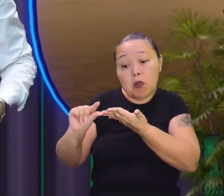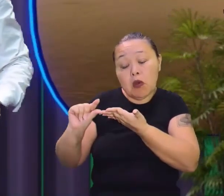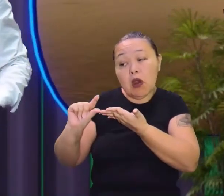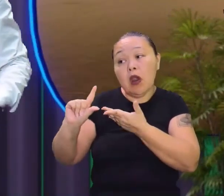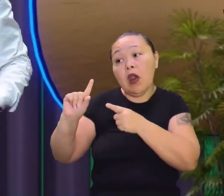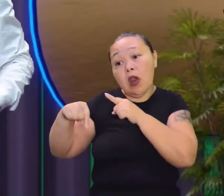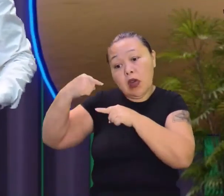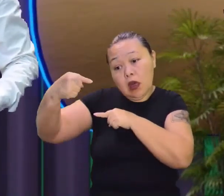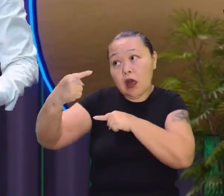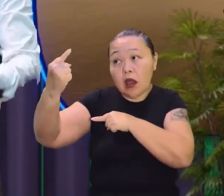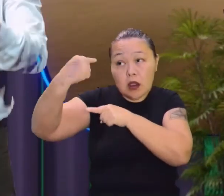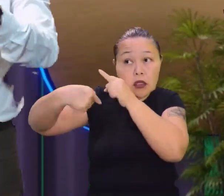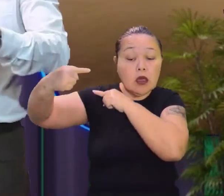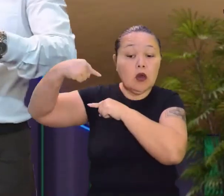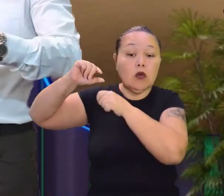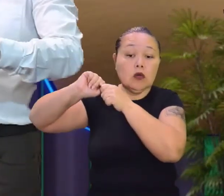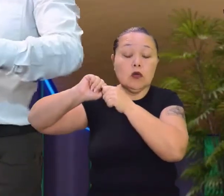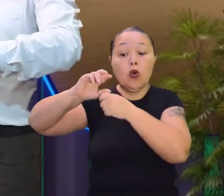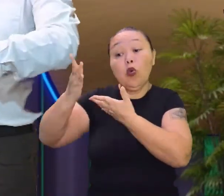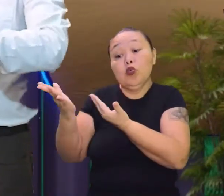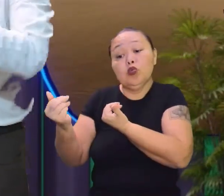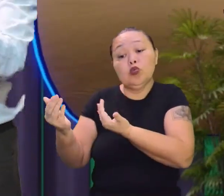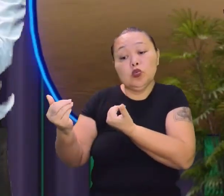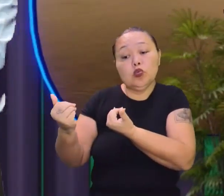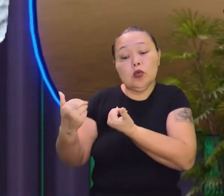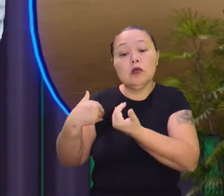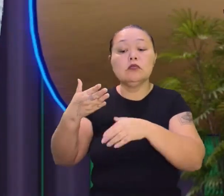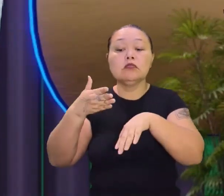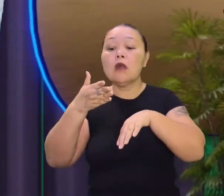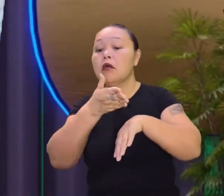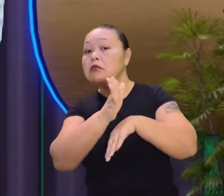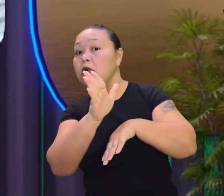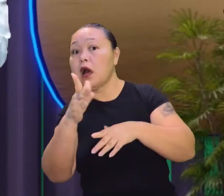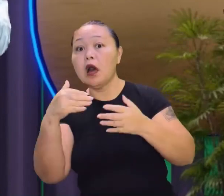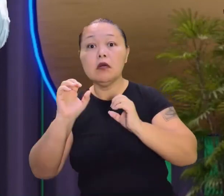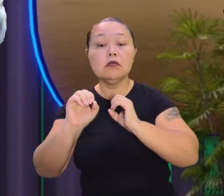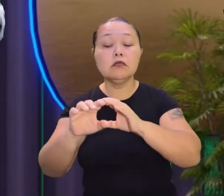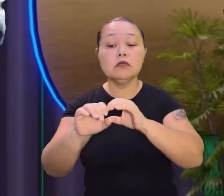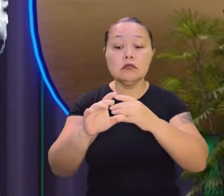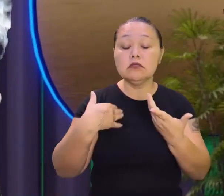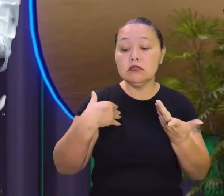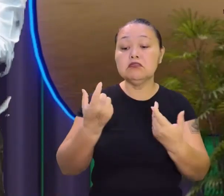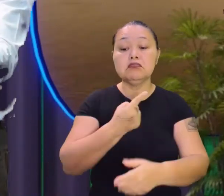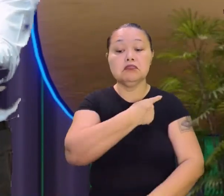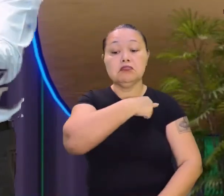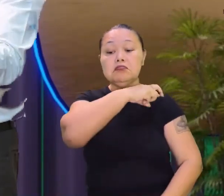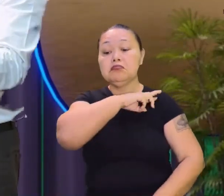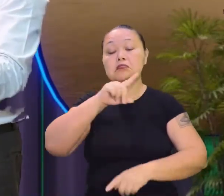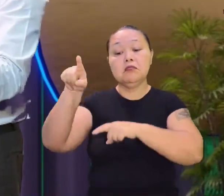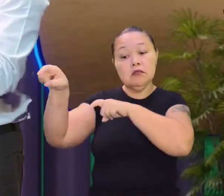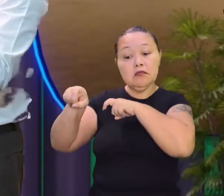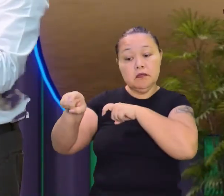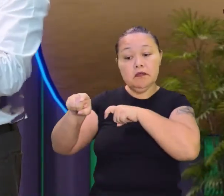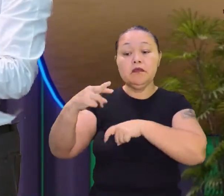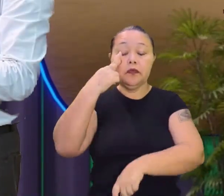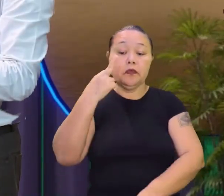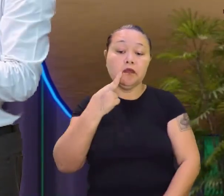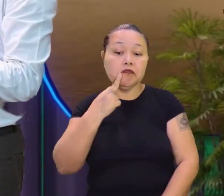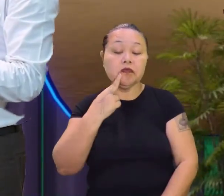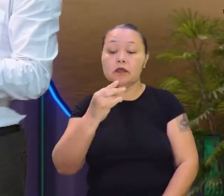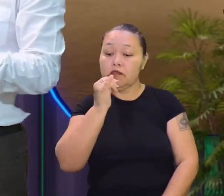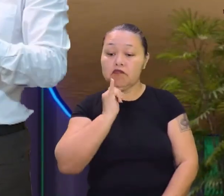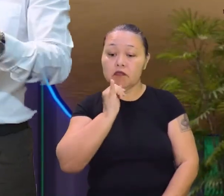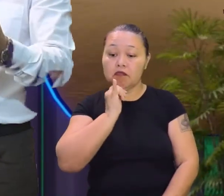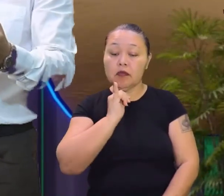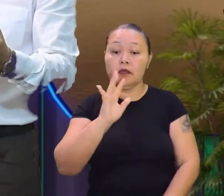tempo. Exato. É isso, hoje o jovem tem mais acesso à educação, inclusive com o ensino médio no campo, aqui em Rondônia. Estamos dando um